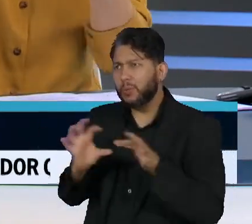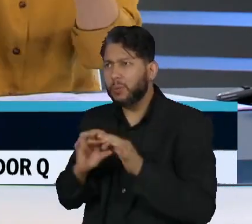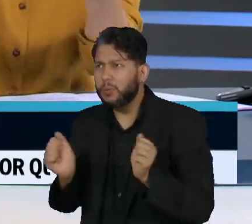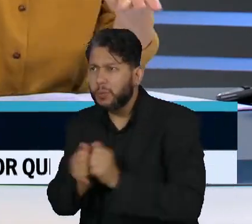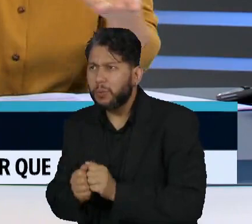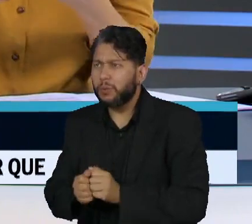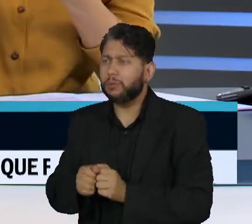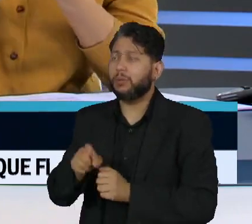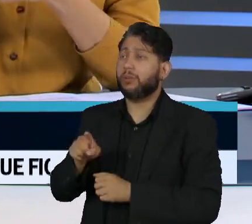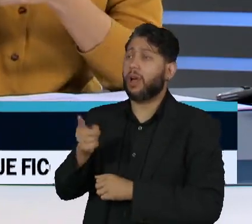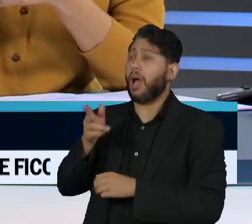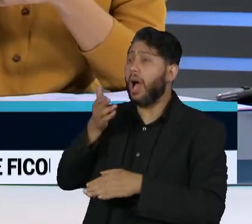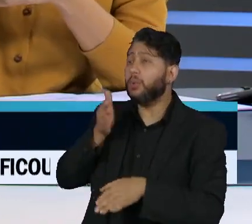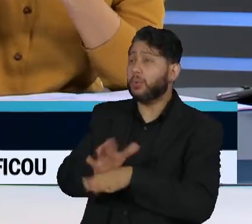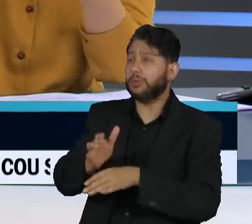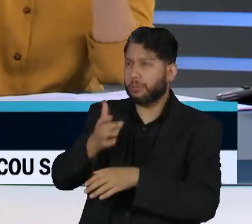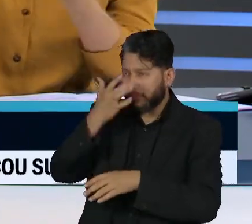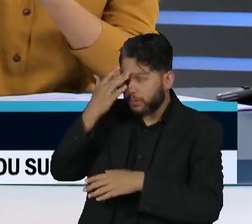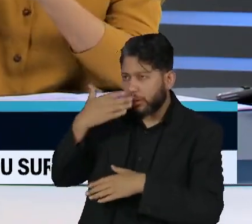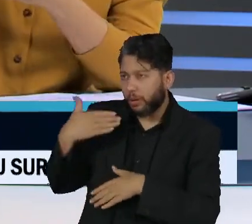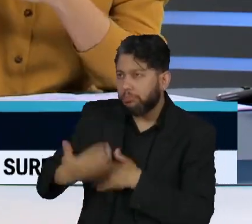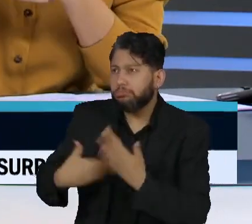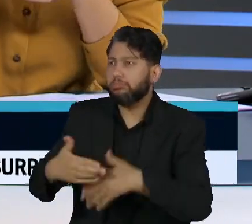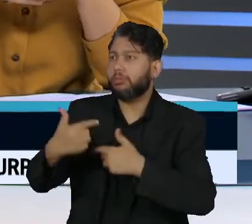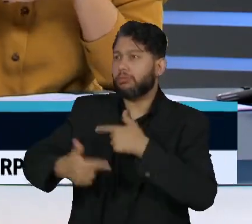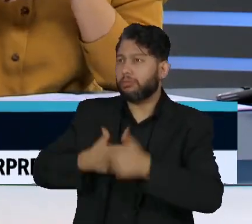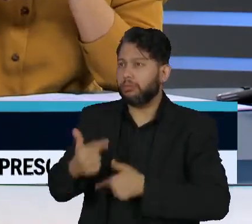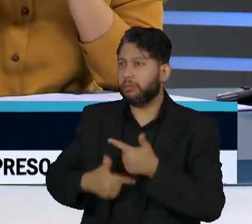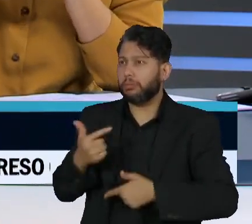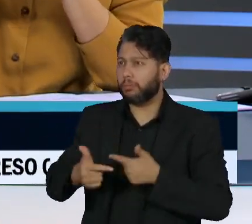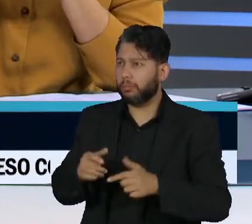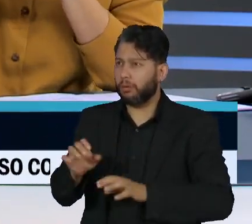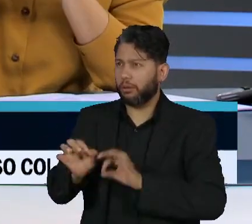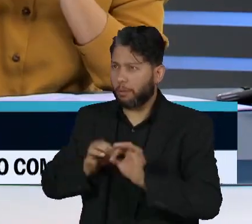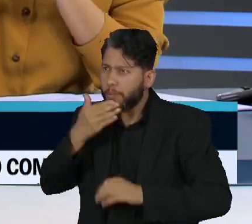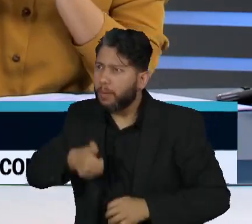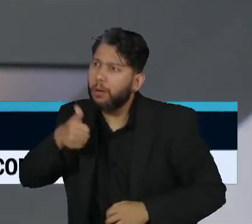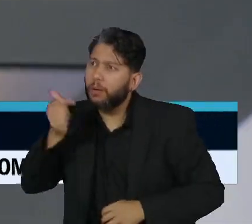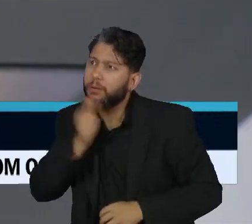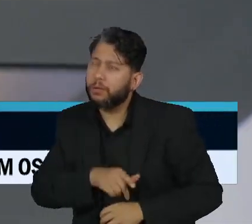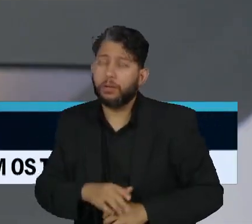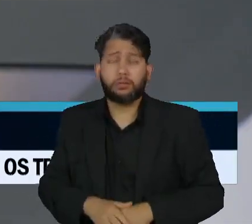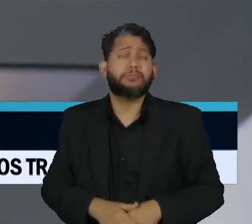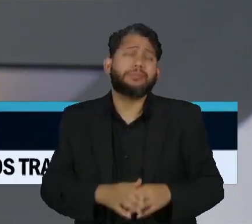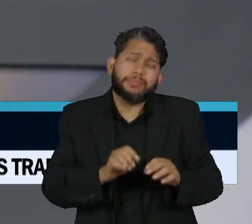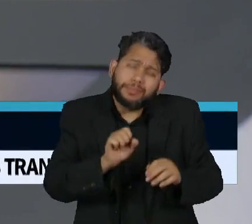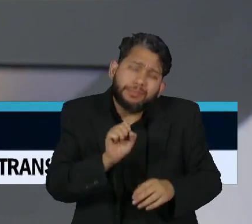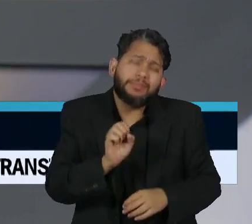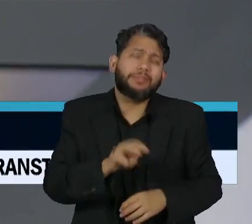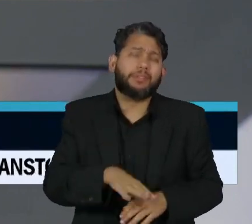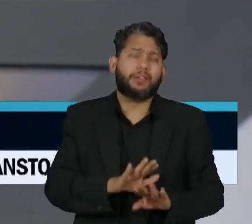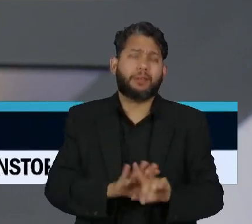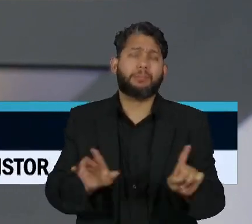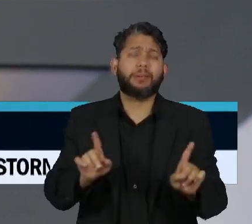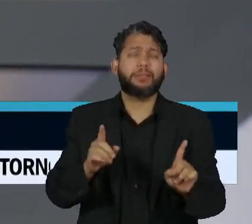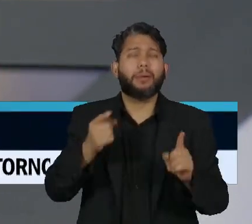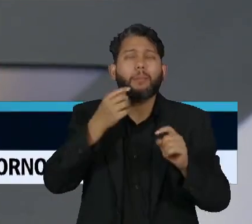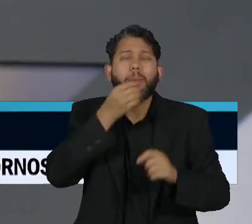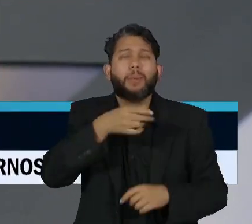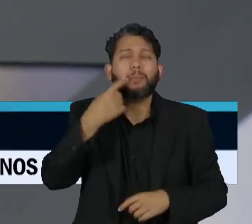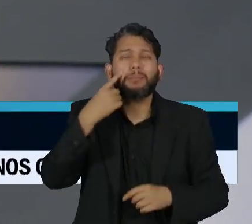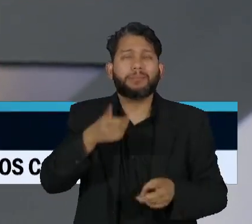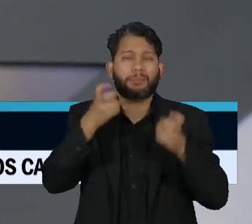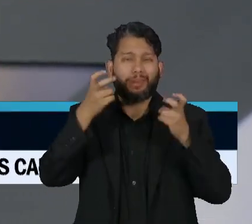esse aluno a ingressar no mercado de trabalho mais preparado? Eventualmente, sim, mas tem que ver também, a gente está tratando de um